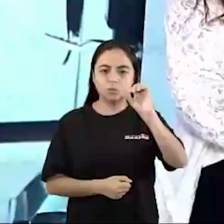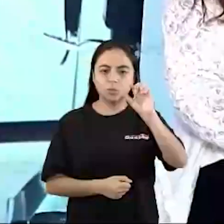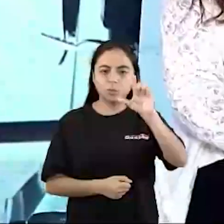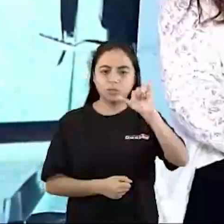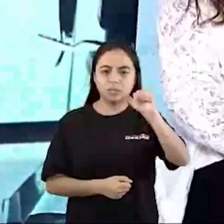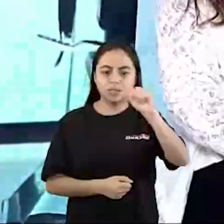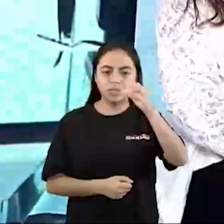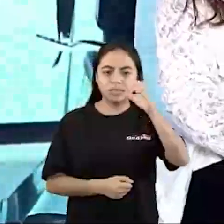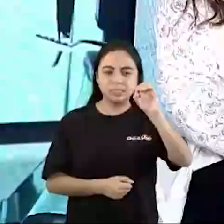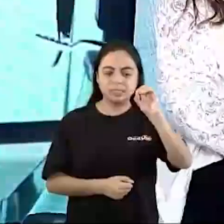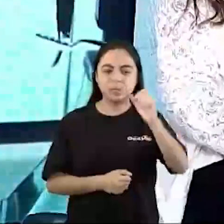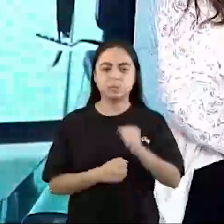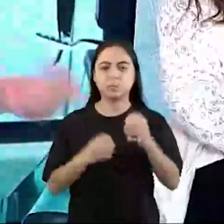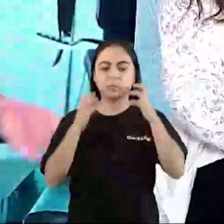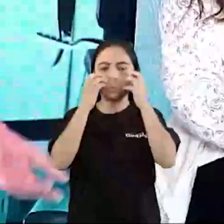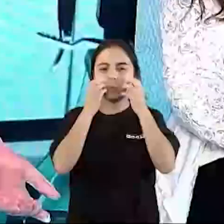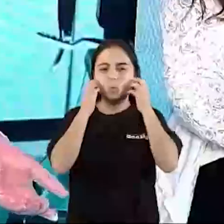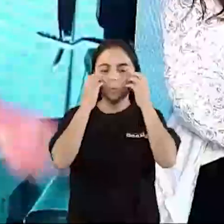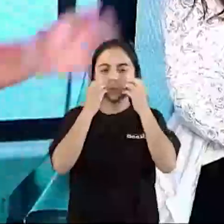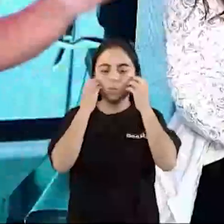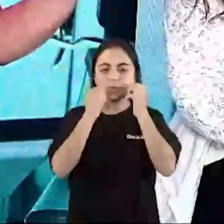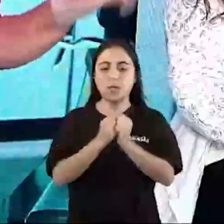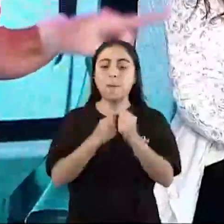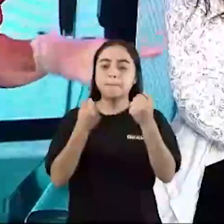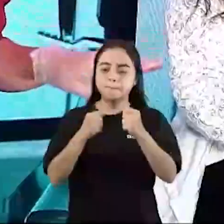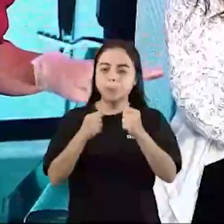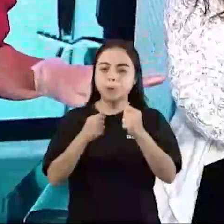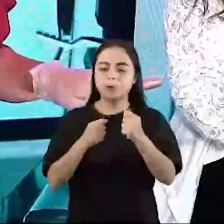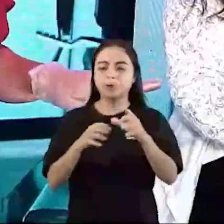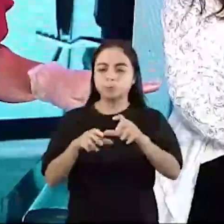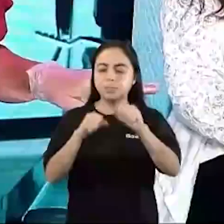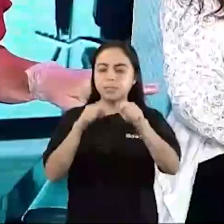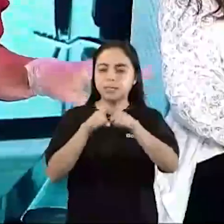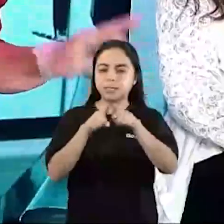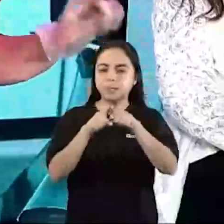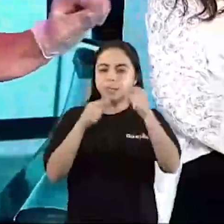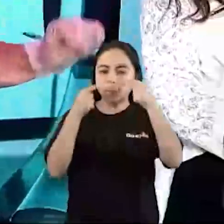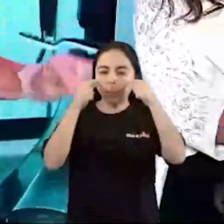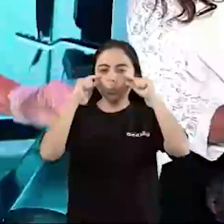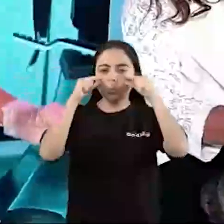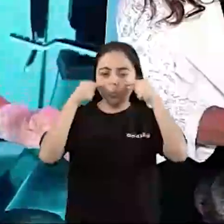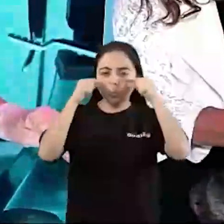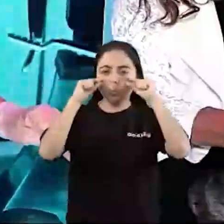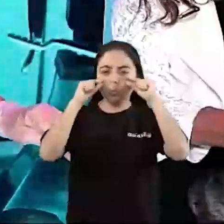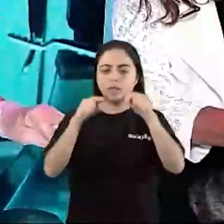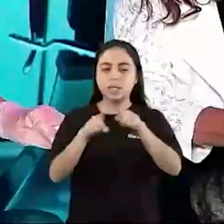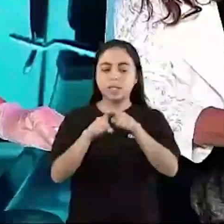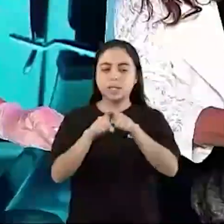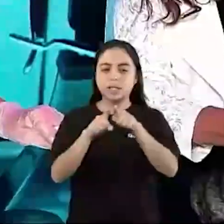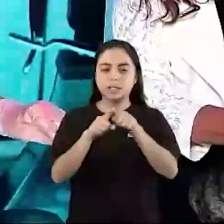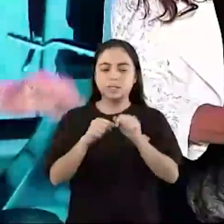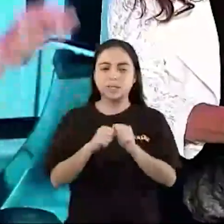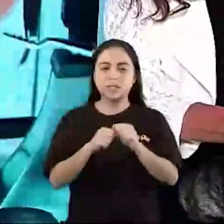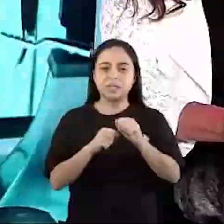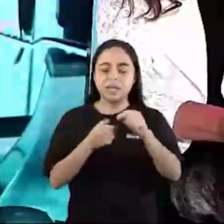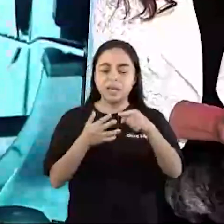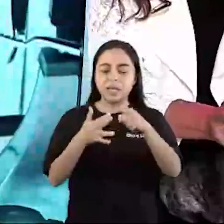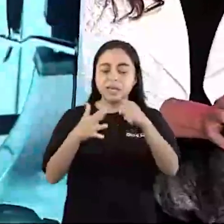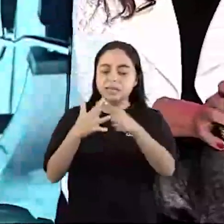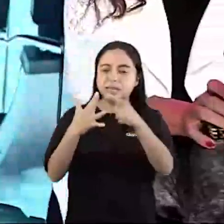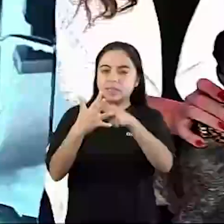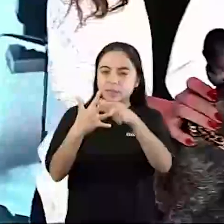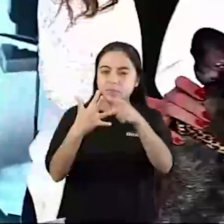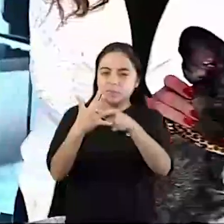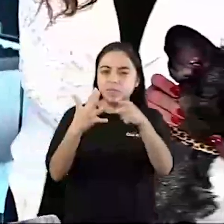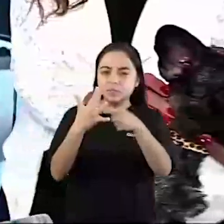a espátula. A gente pode colher esse suave da região da dobra facial, da região interdigital. A gente